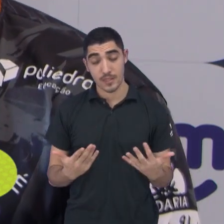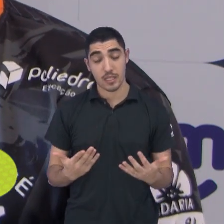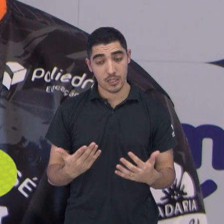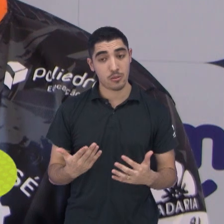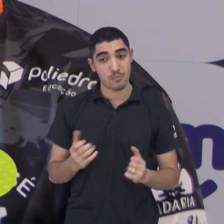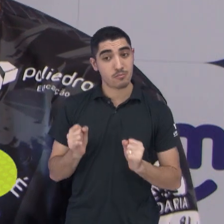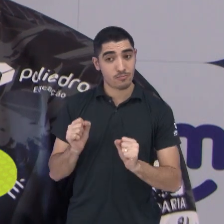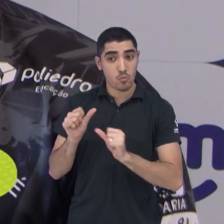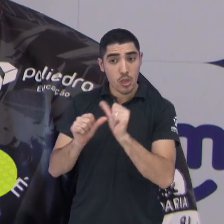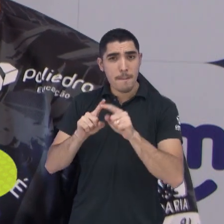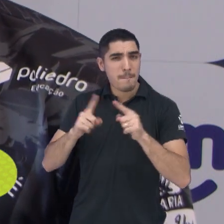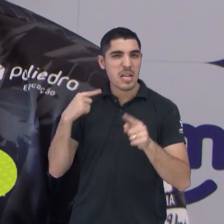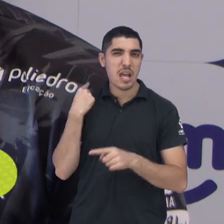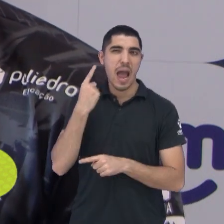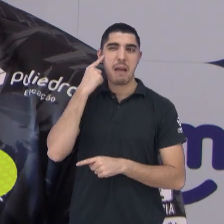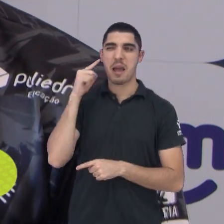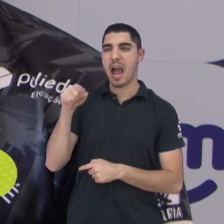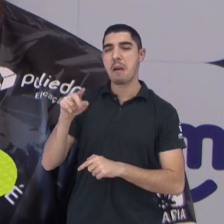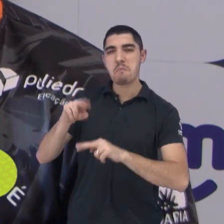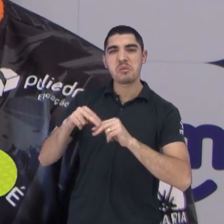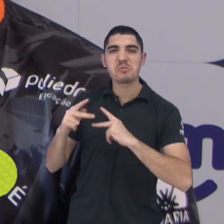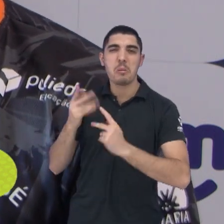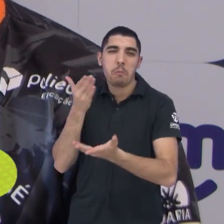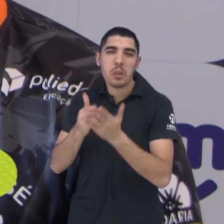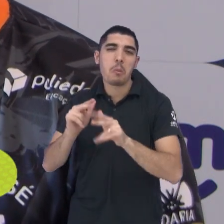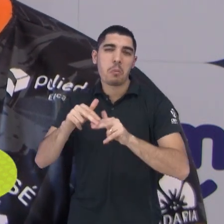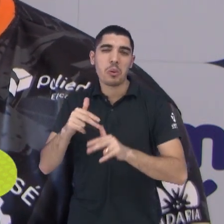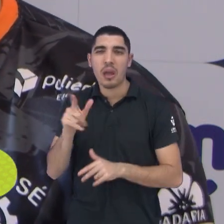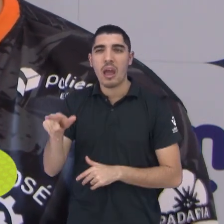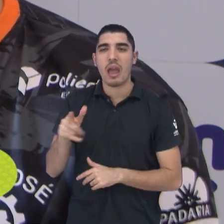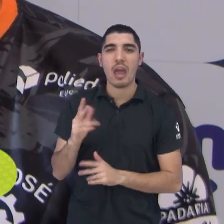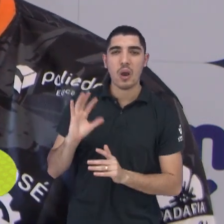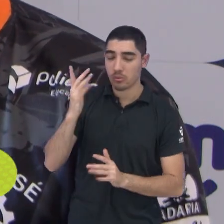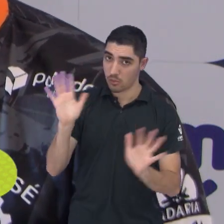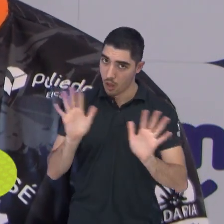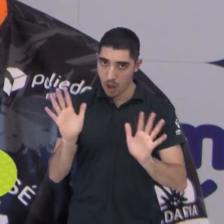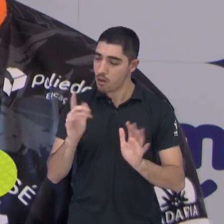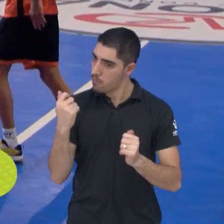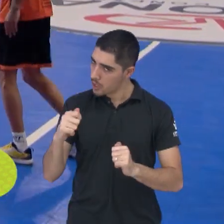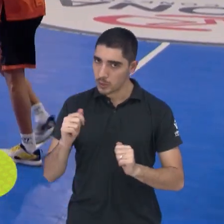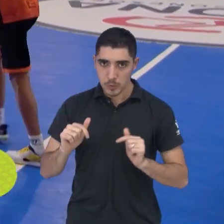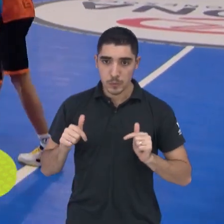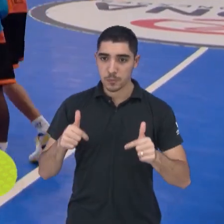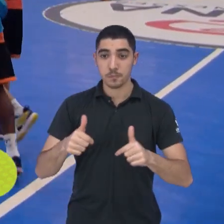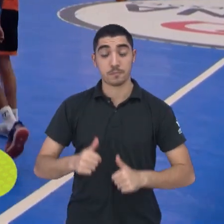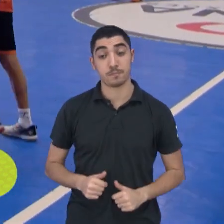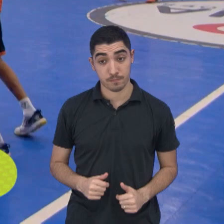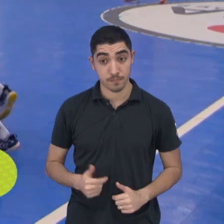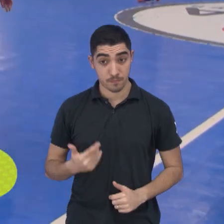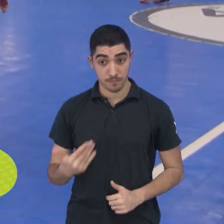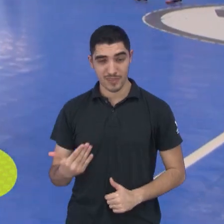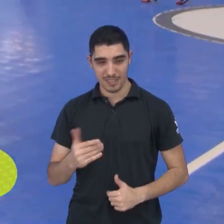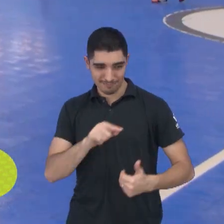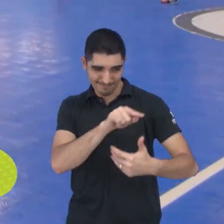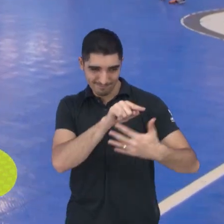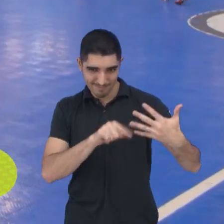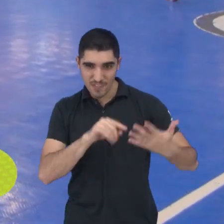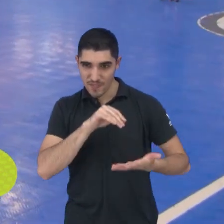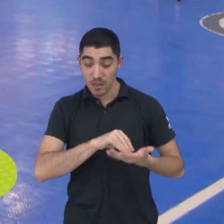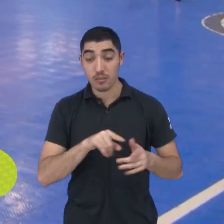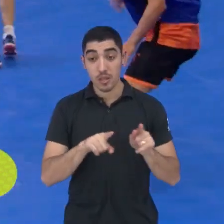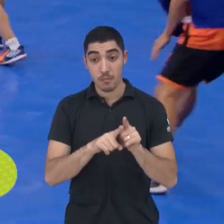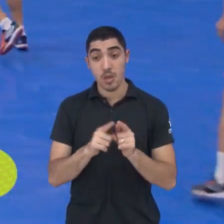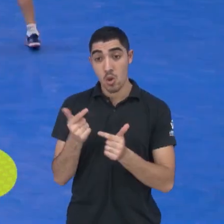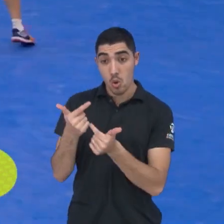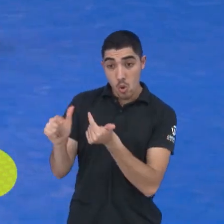pouco, mas não pode servir de desculpa. Quem tá tem que suprir a ausência dos que estão de fora. Com os desfalques, outros jogadores